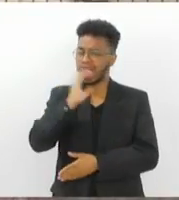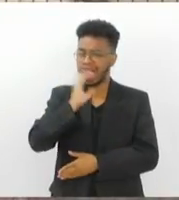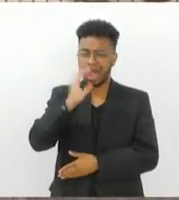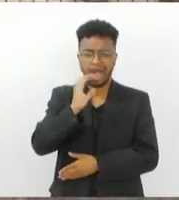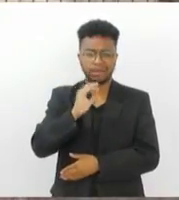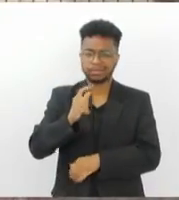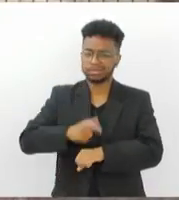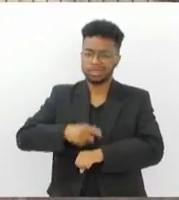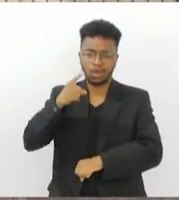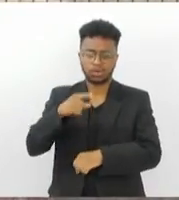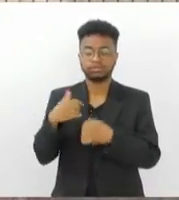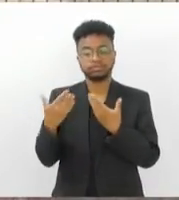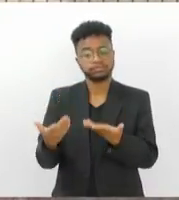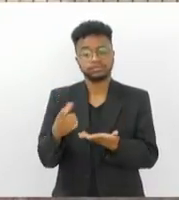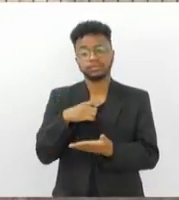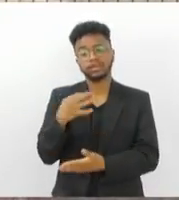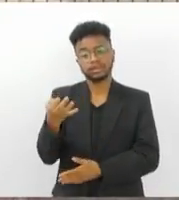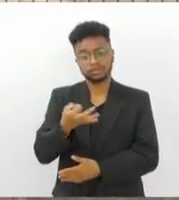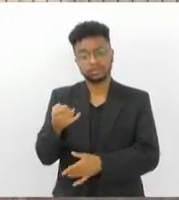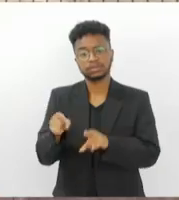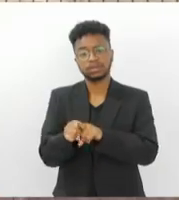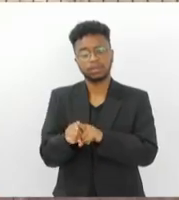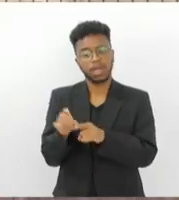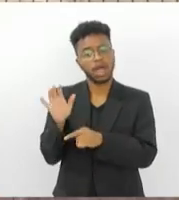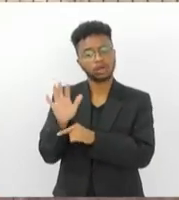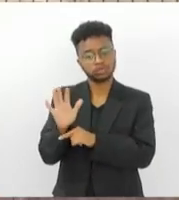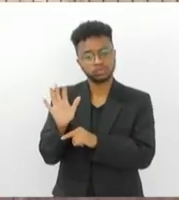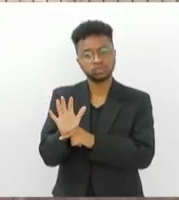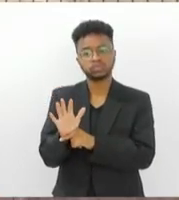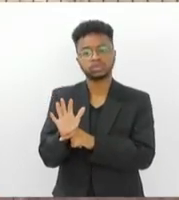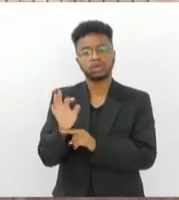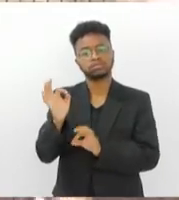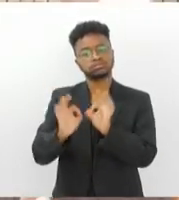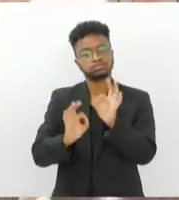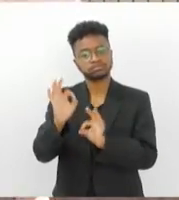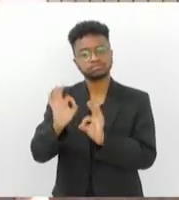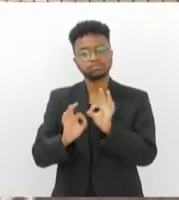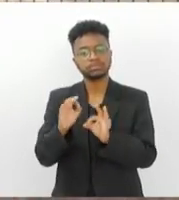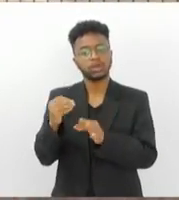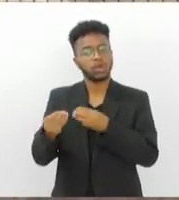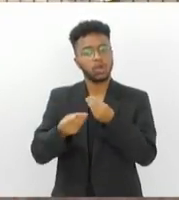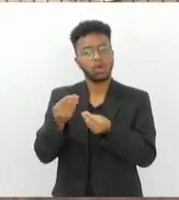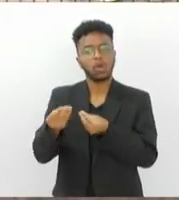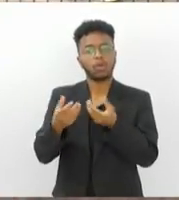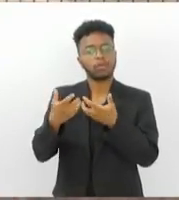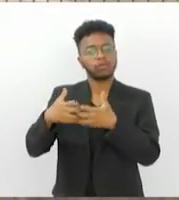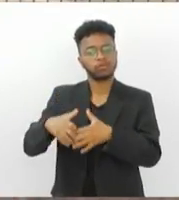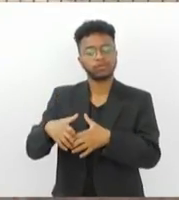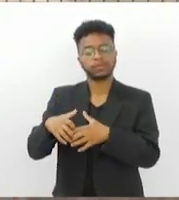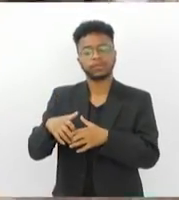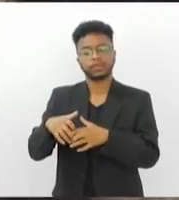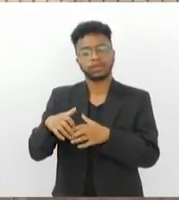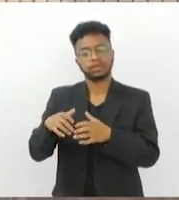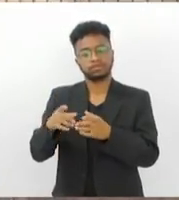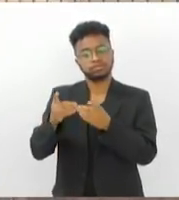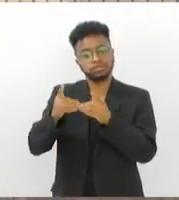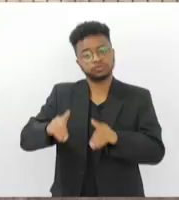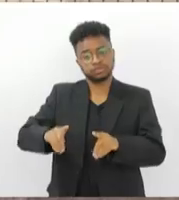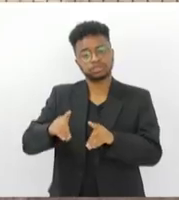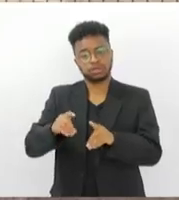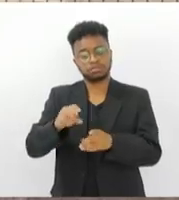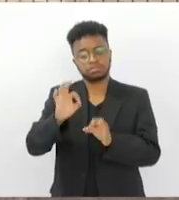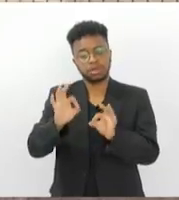e aí certamente isso contribuiu paraa regularização da situação de separado de fato de muitos